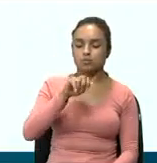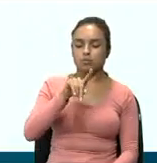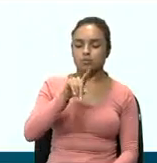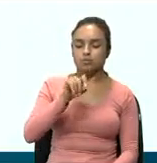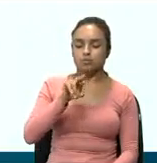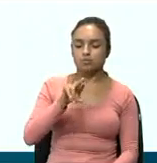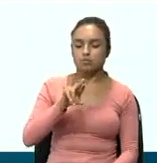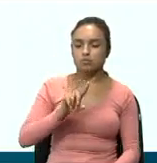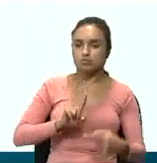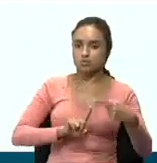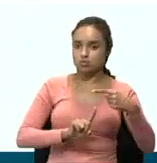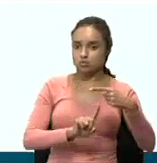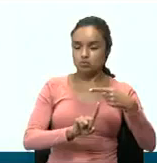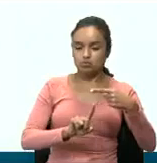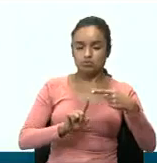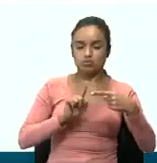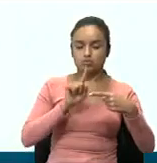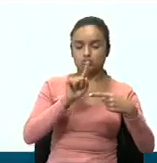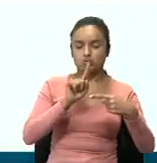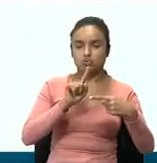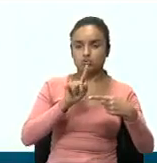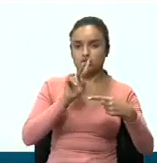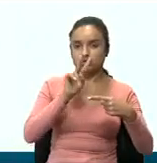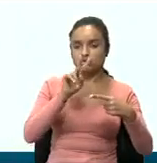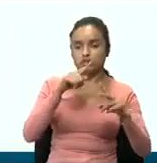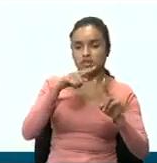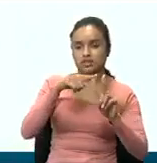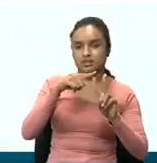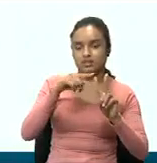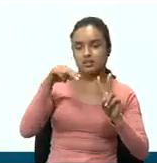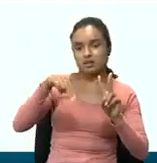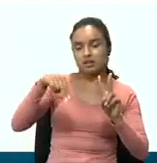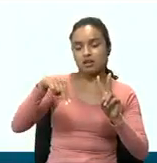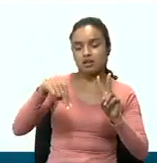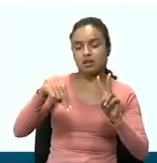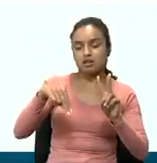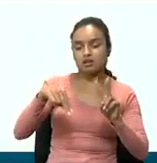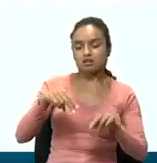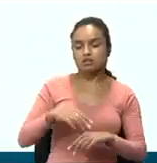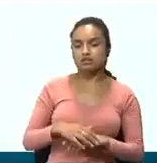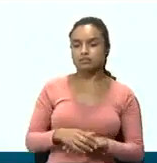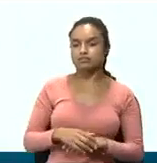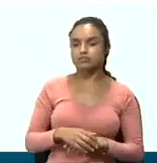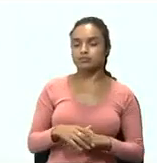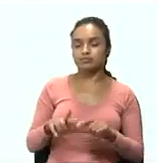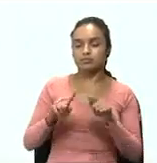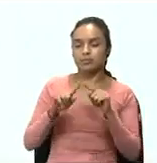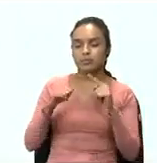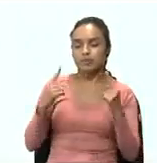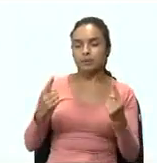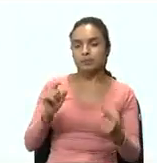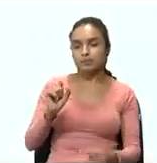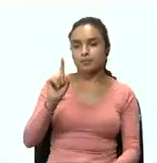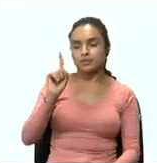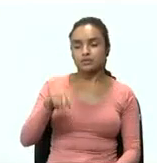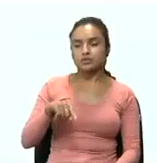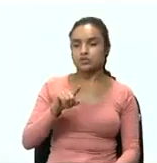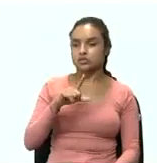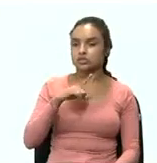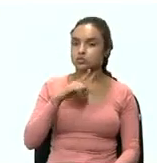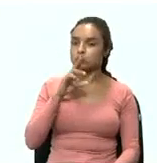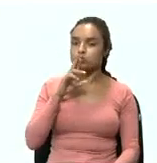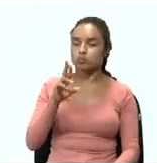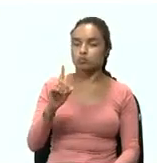n sobre 1 vezes 1, 1. Então, nós vamos então chegar na seguinte situação.